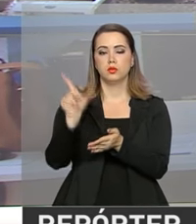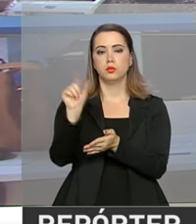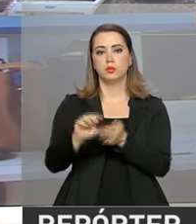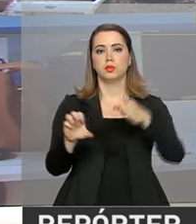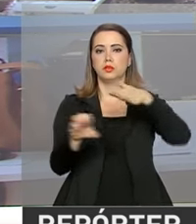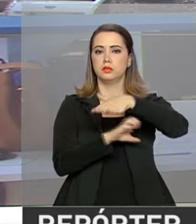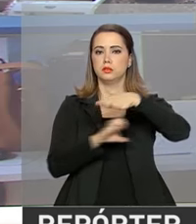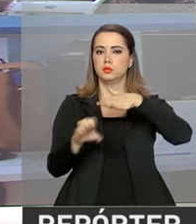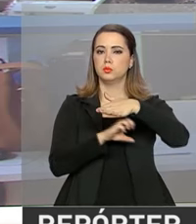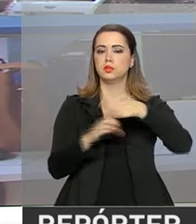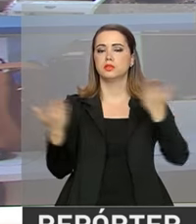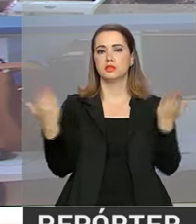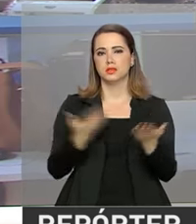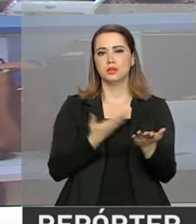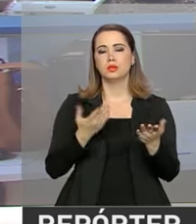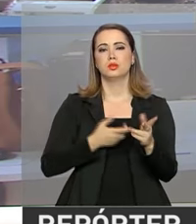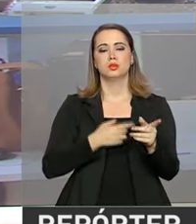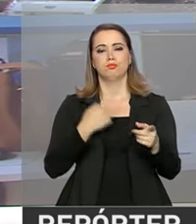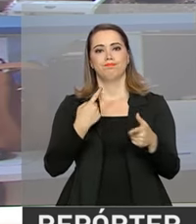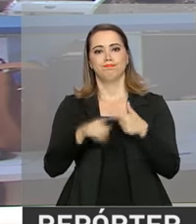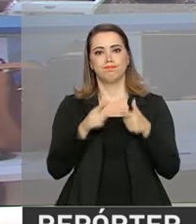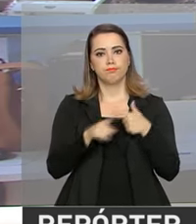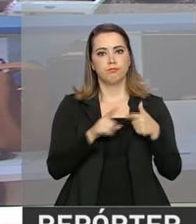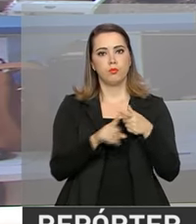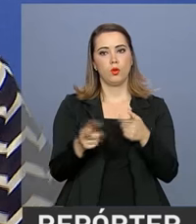passam por esse momento de turbulência no país.